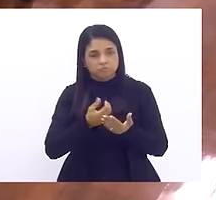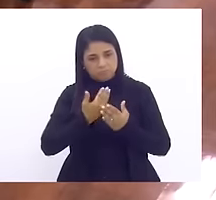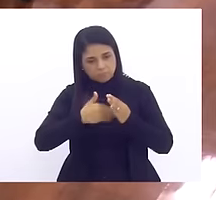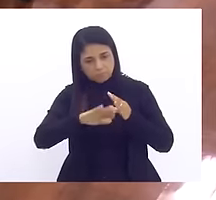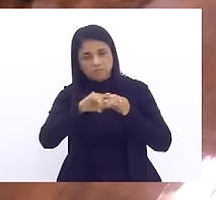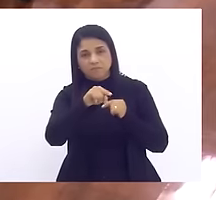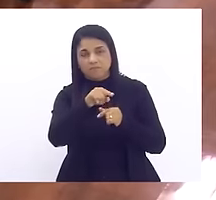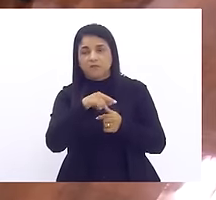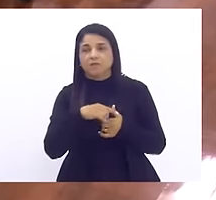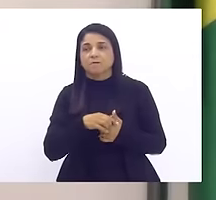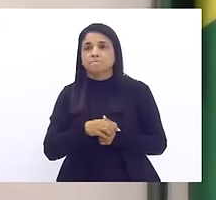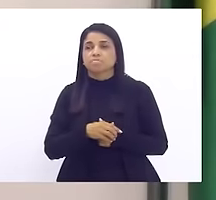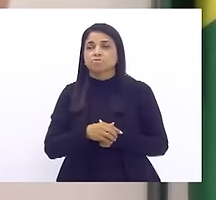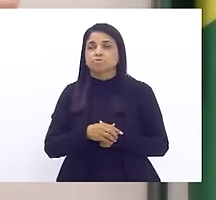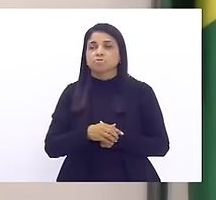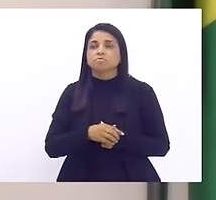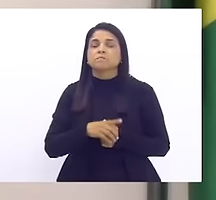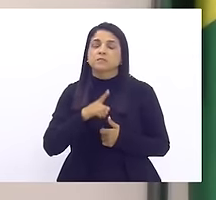necessário